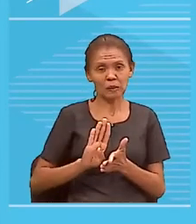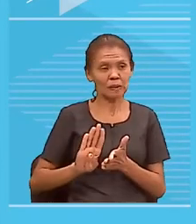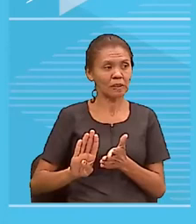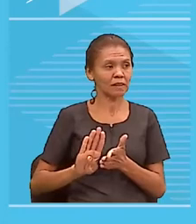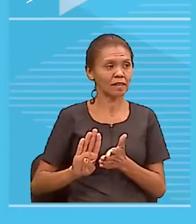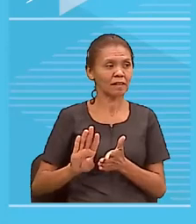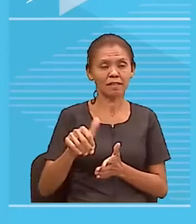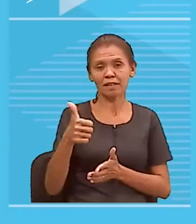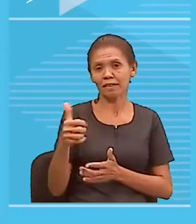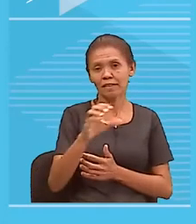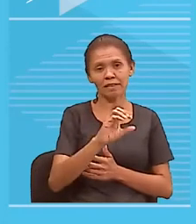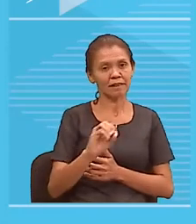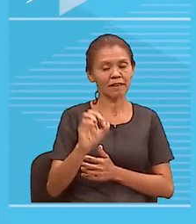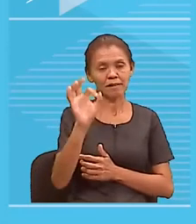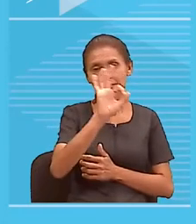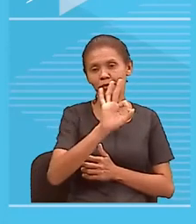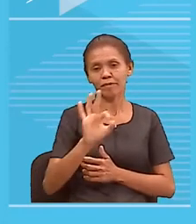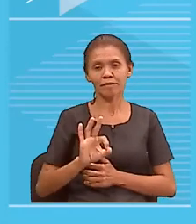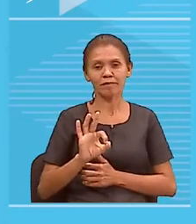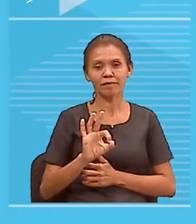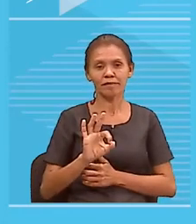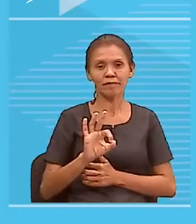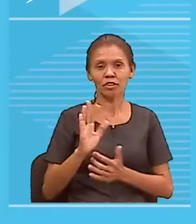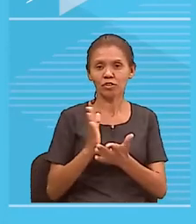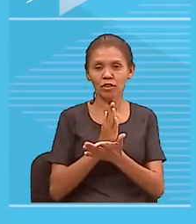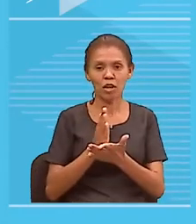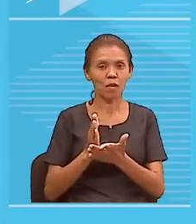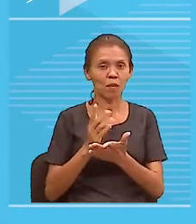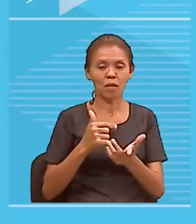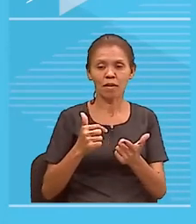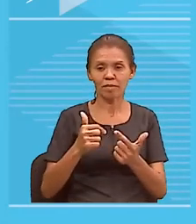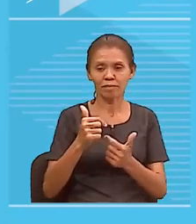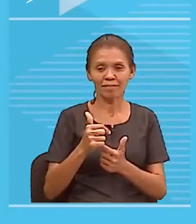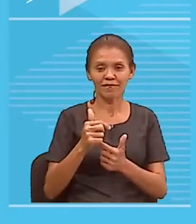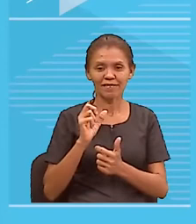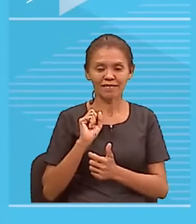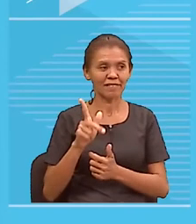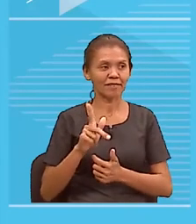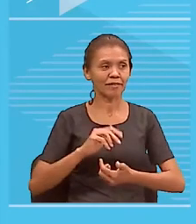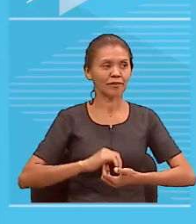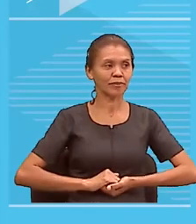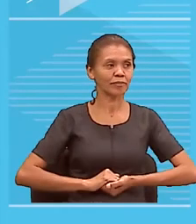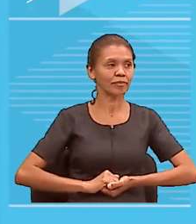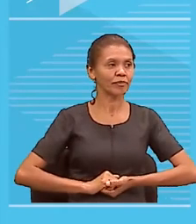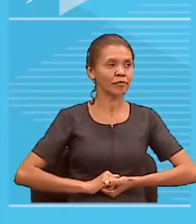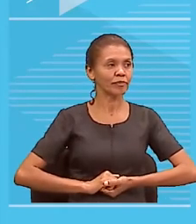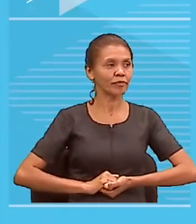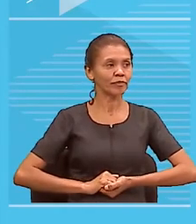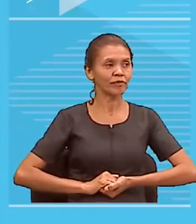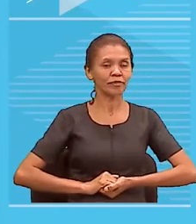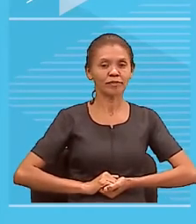sem por cento de um dos ingredientes beleza entenderam né vamo pro próximo